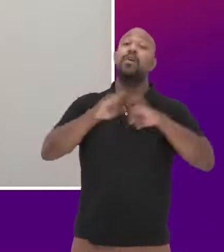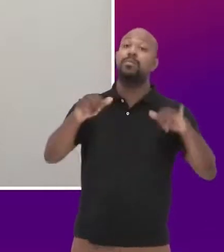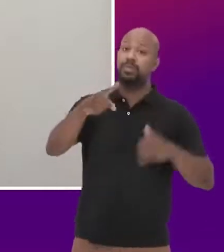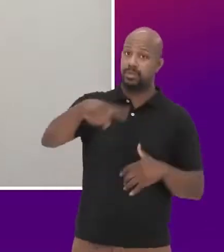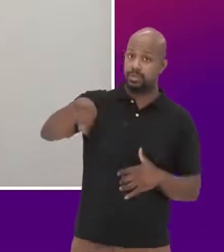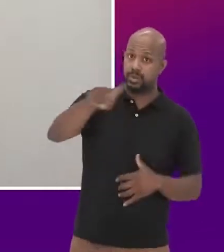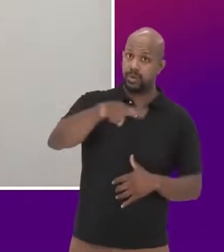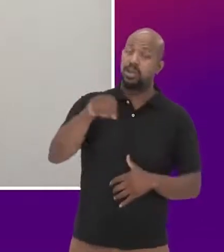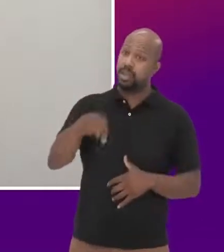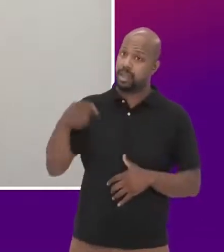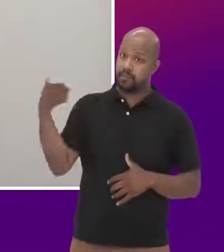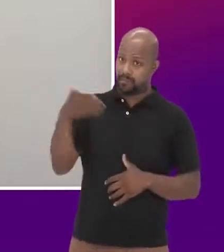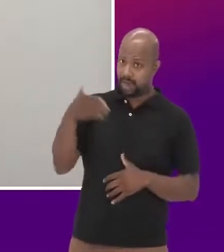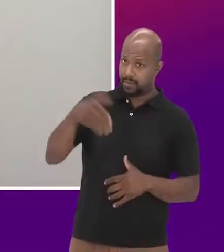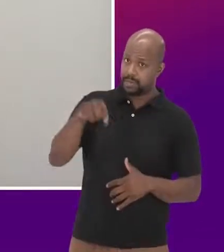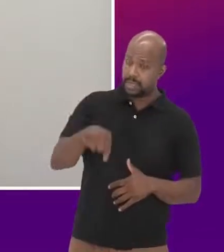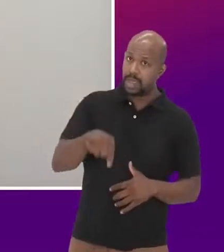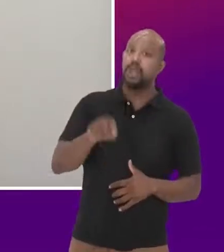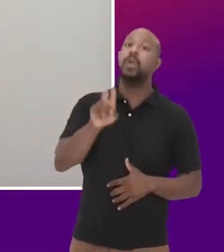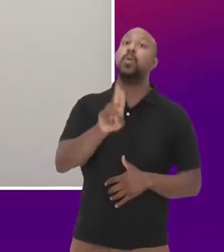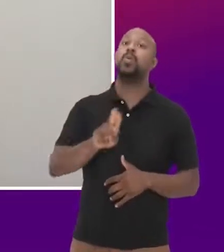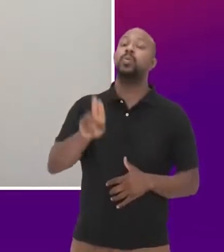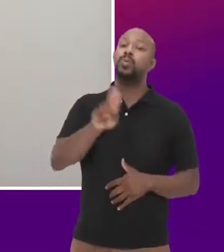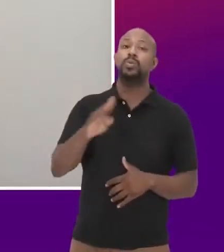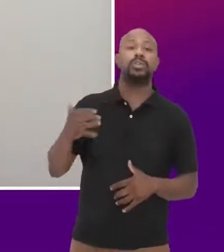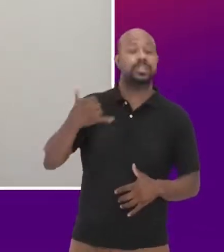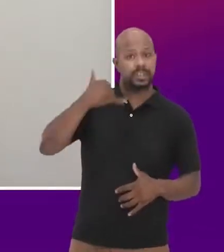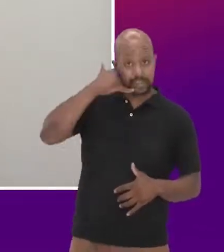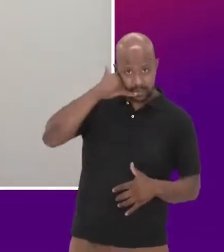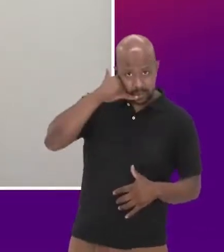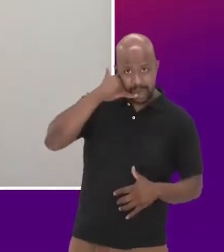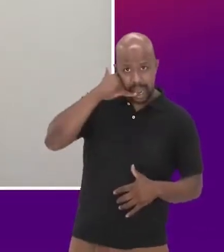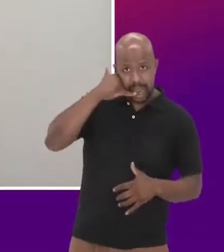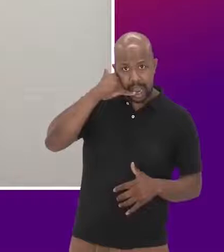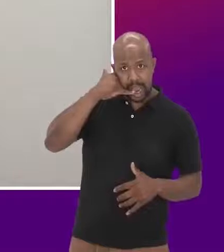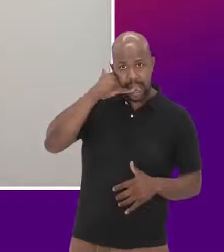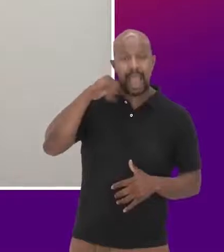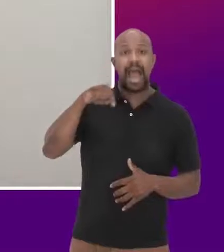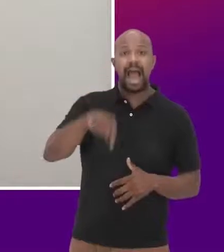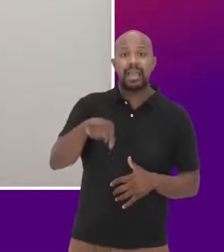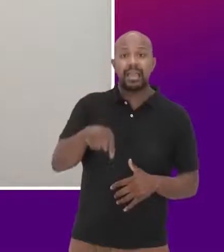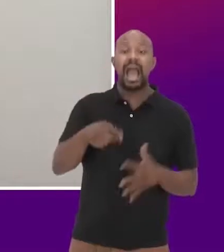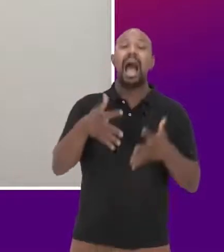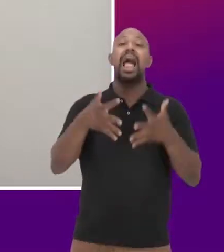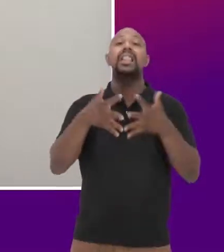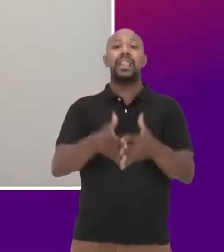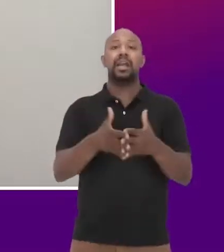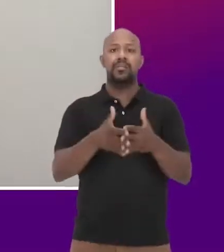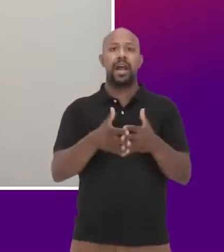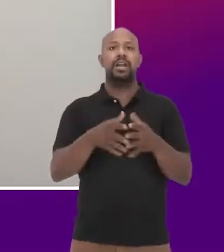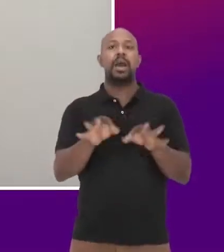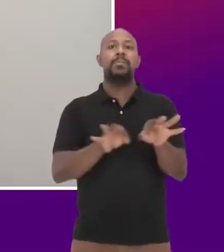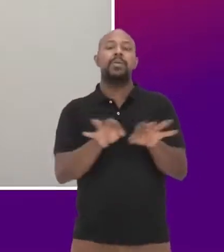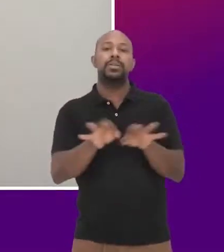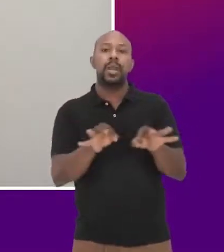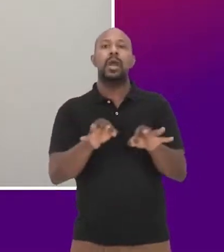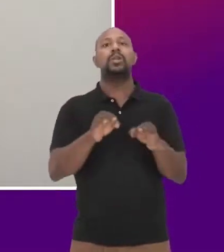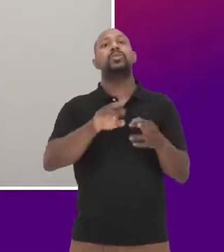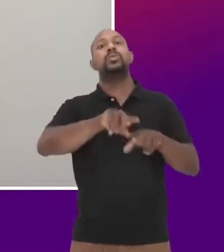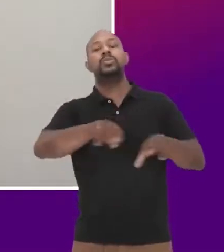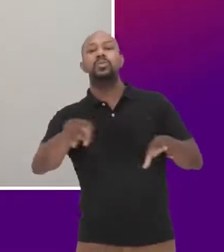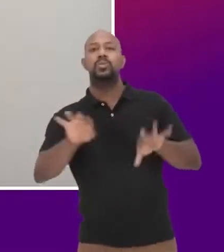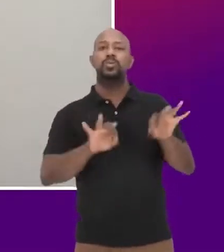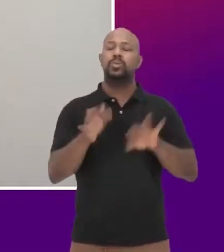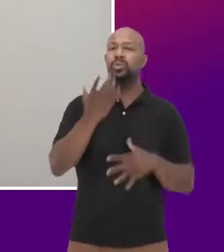senhores frequentadores que a utilização do telefone celular interfere na preparação do risoto.